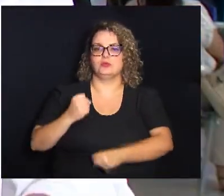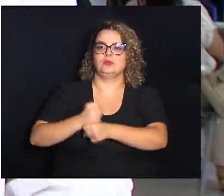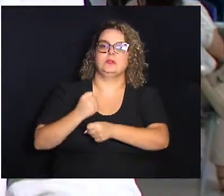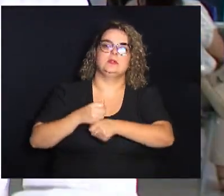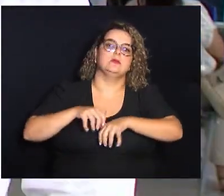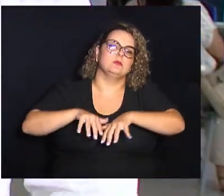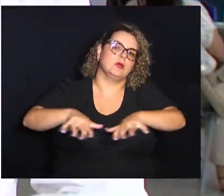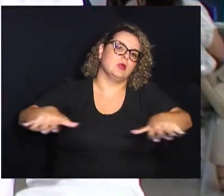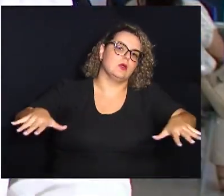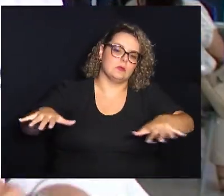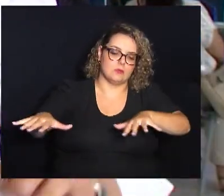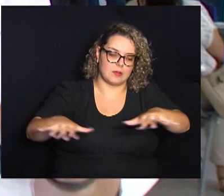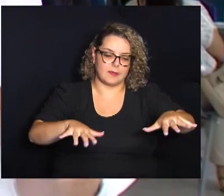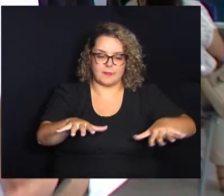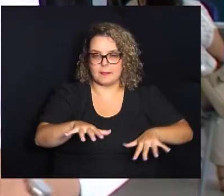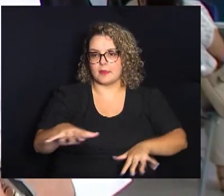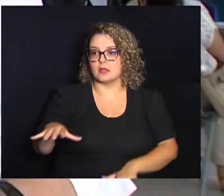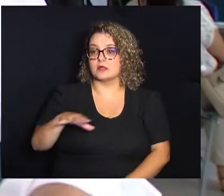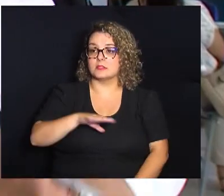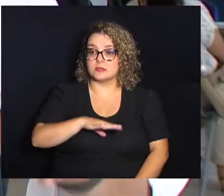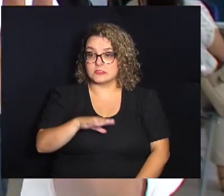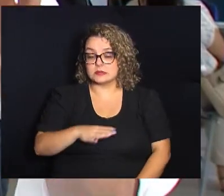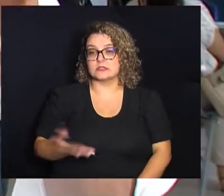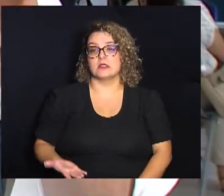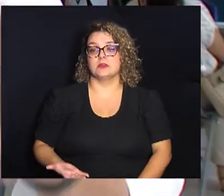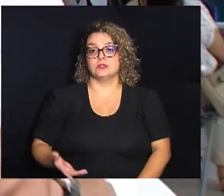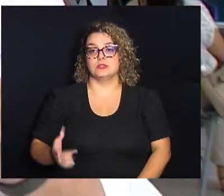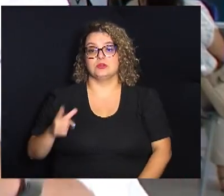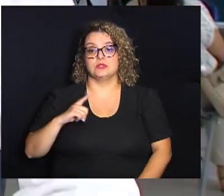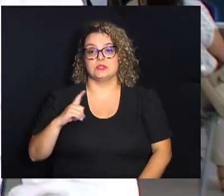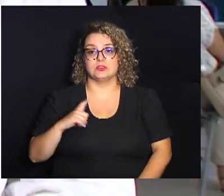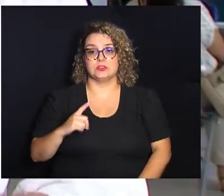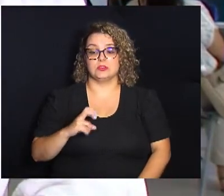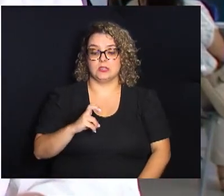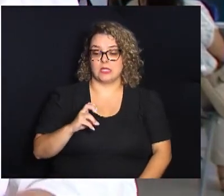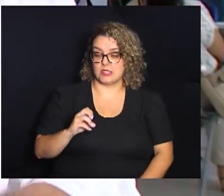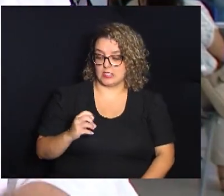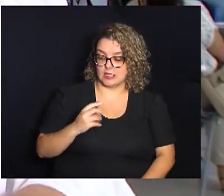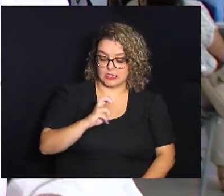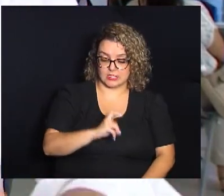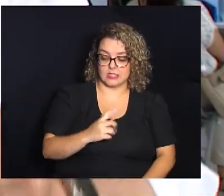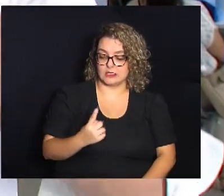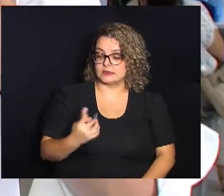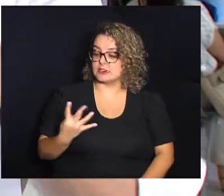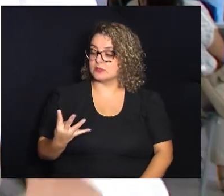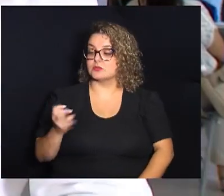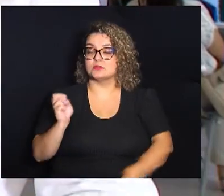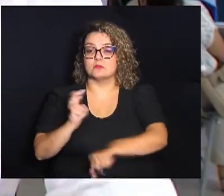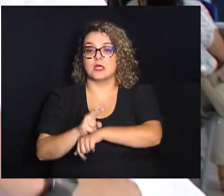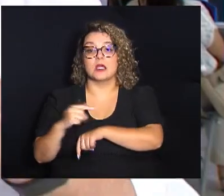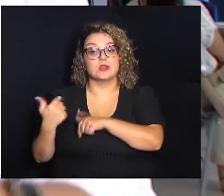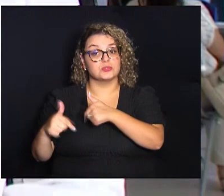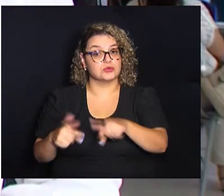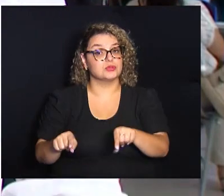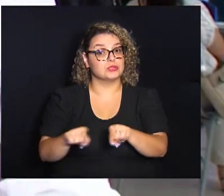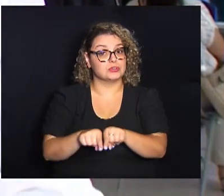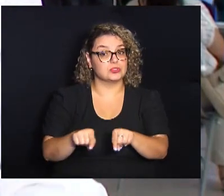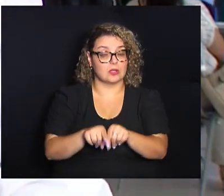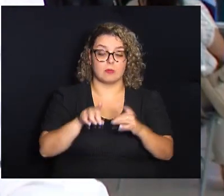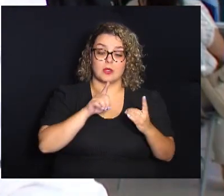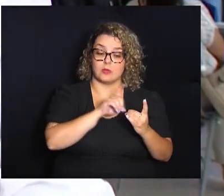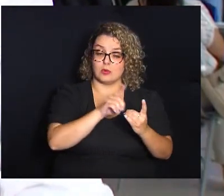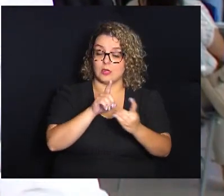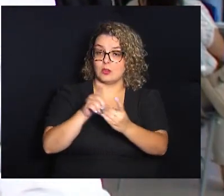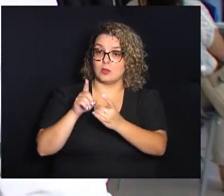por várias regiões da cidade. Nós estamos oferecendo 514 vagas de emprego, além do